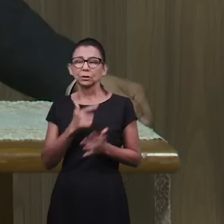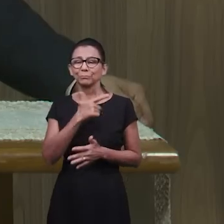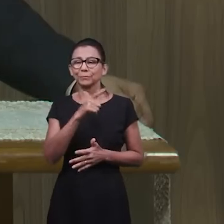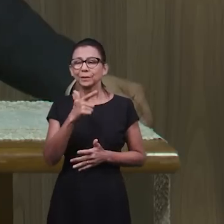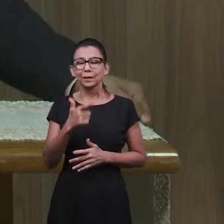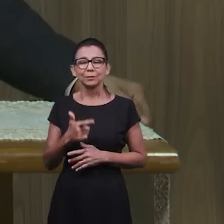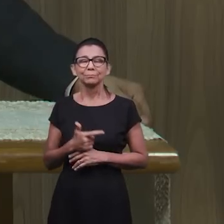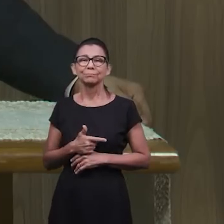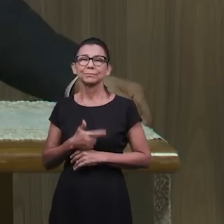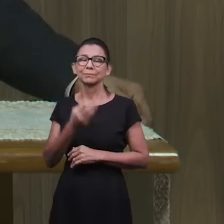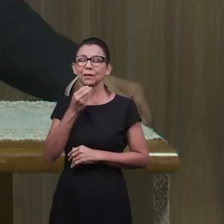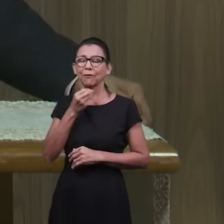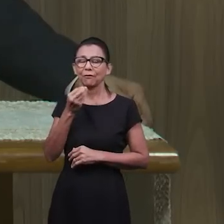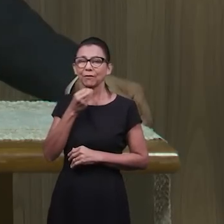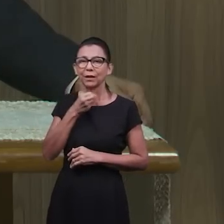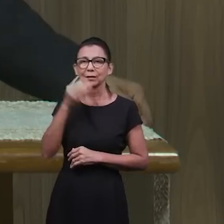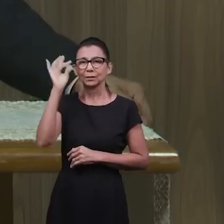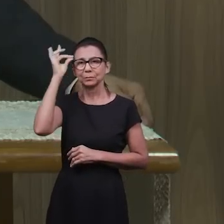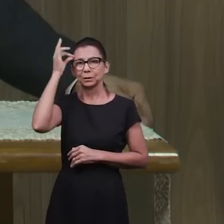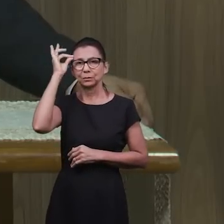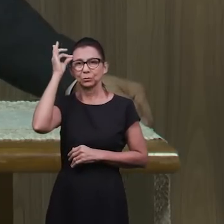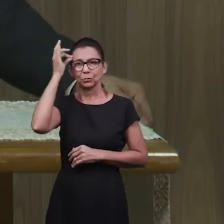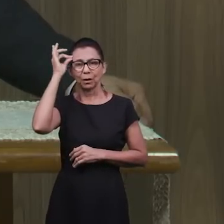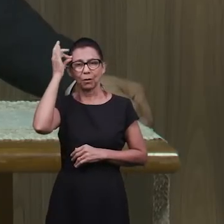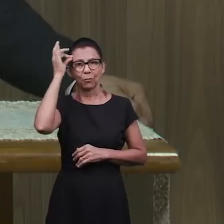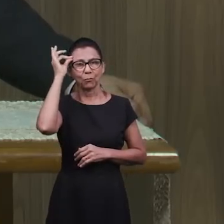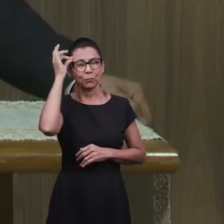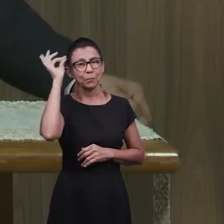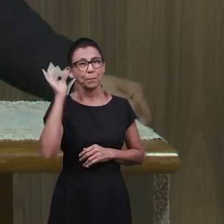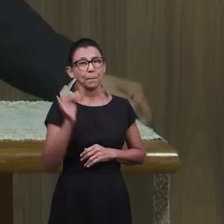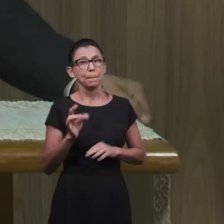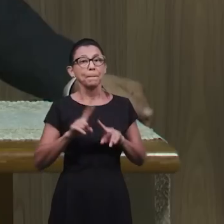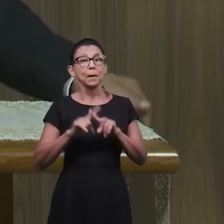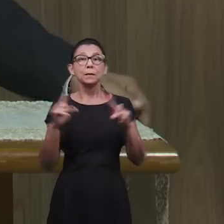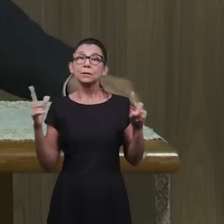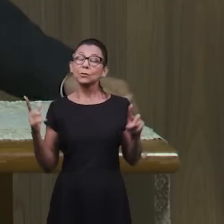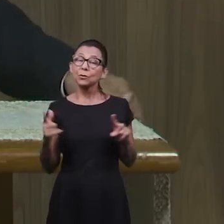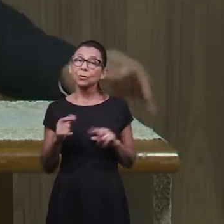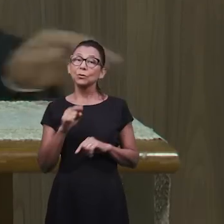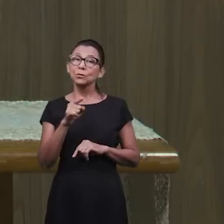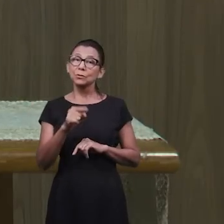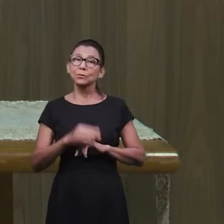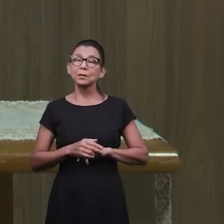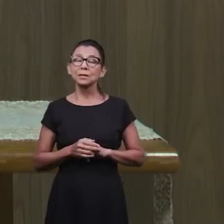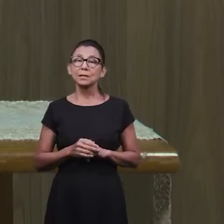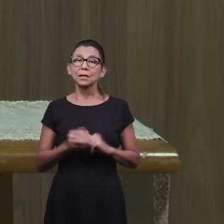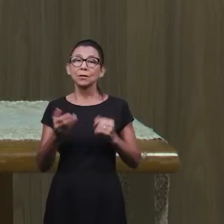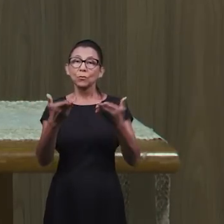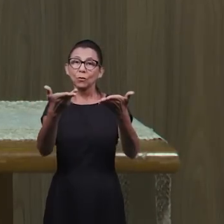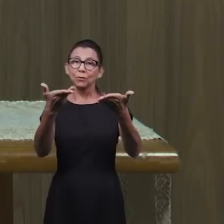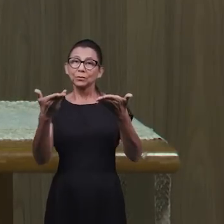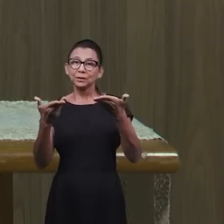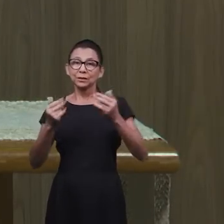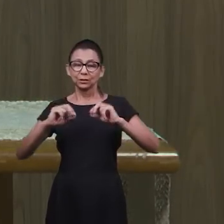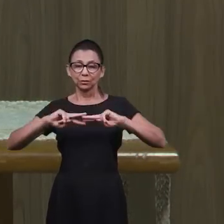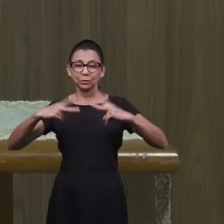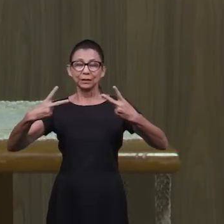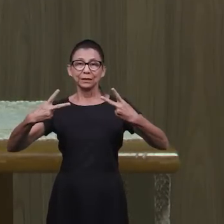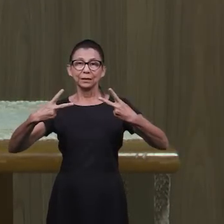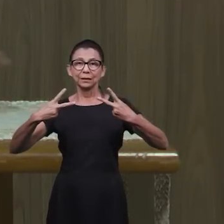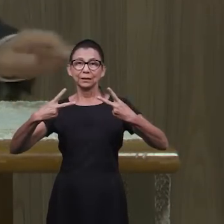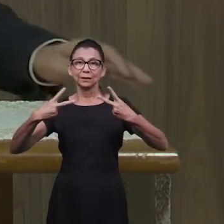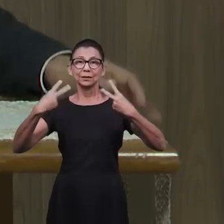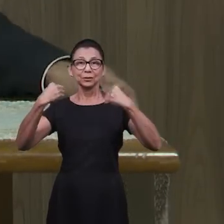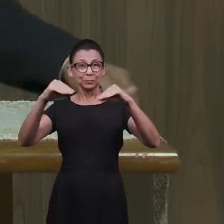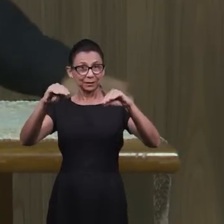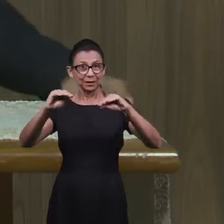até o Senhor. Mas você recebeu um link nesse dia. Você recebeu um convite para participar deste culto. E o que o Senhor